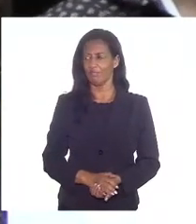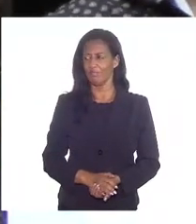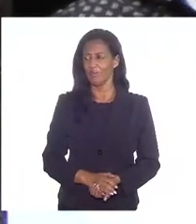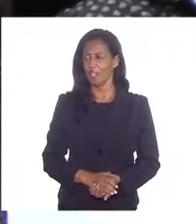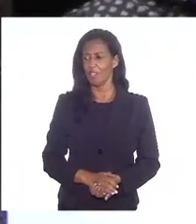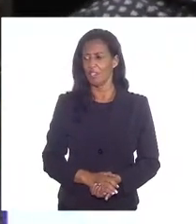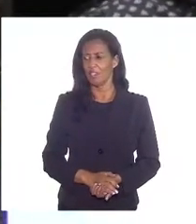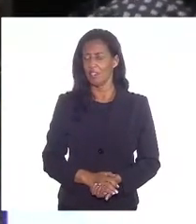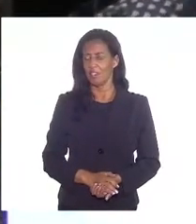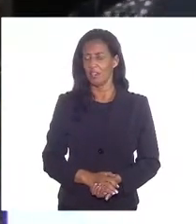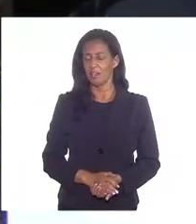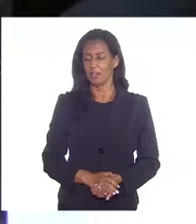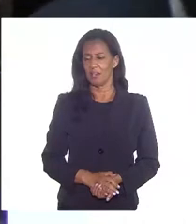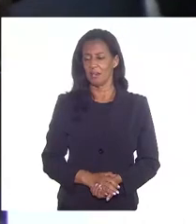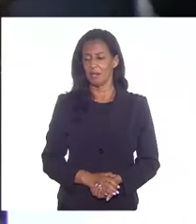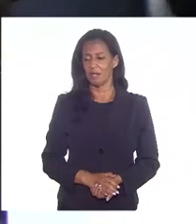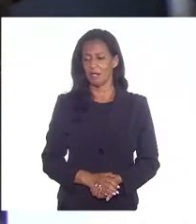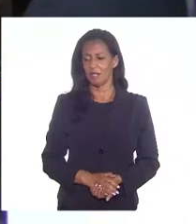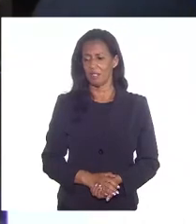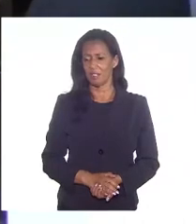à assinatura,